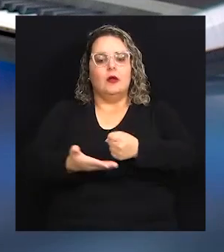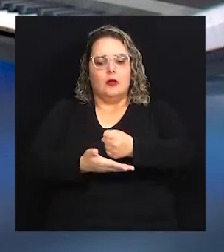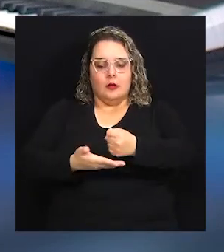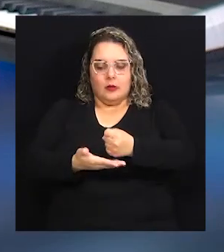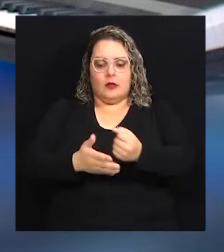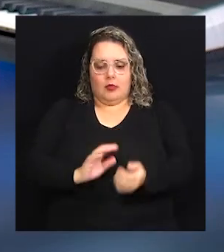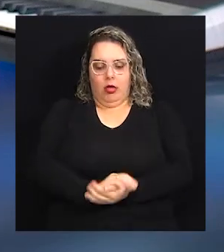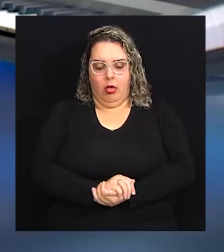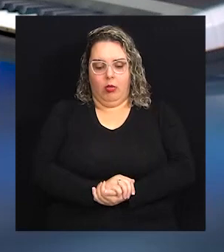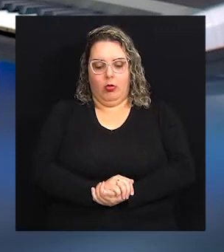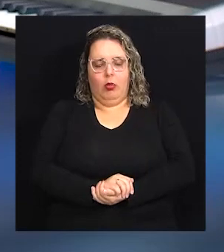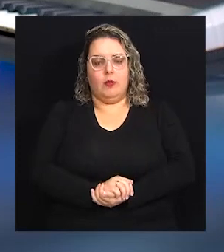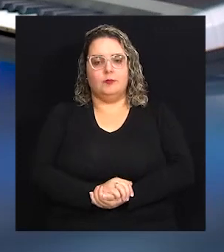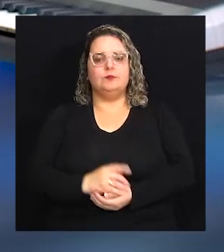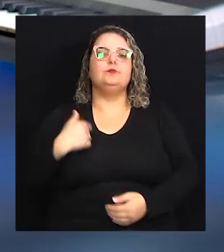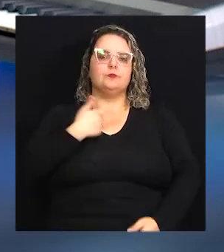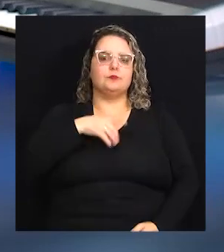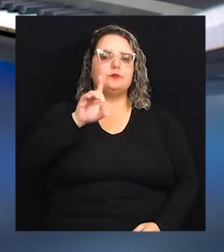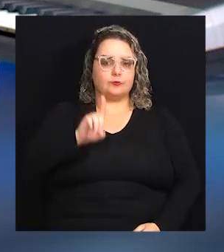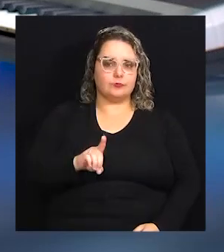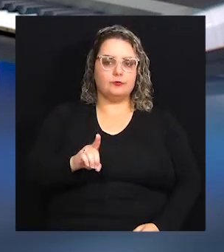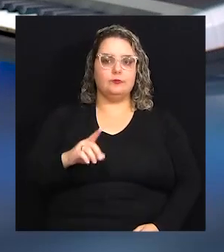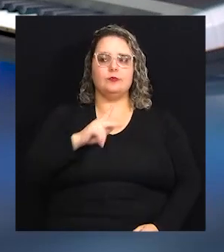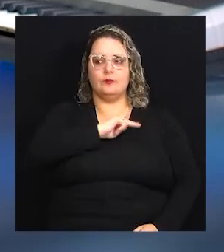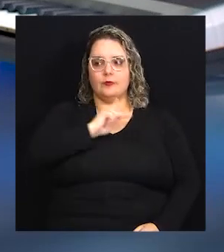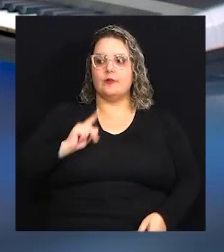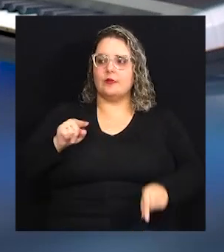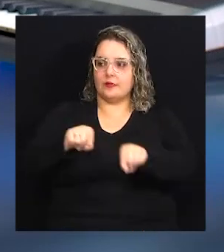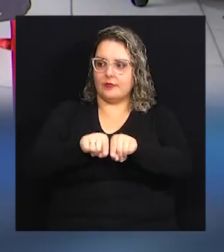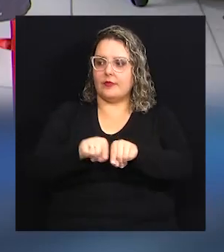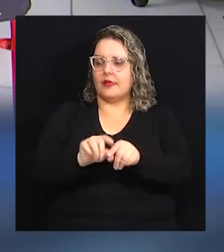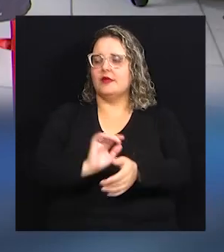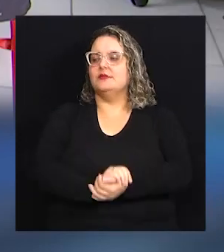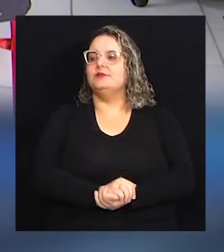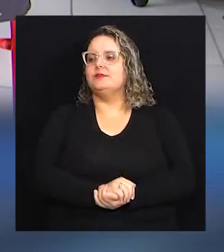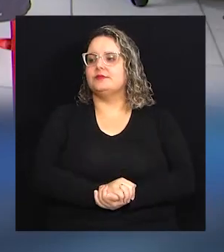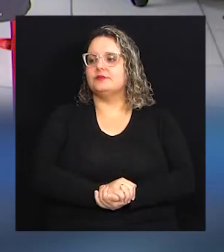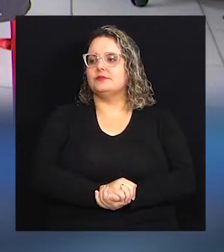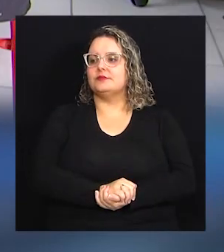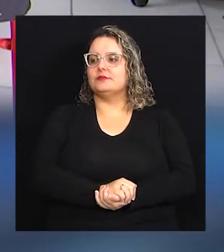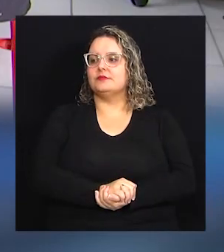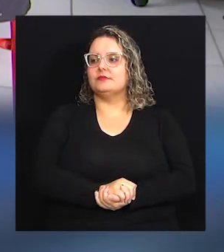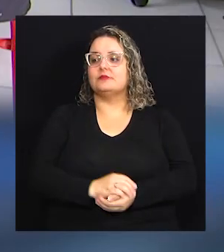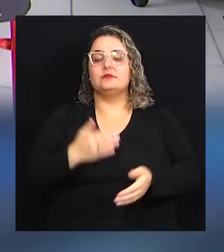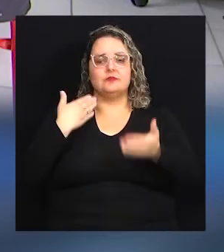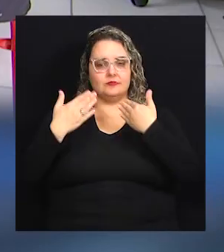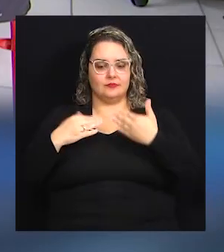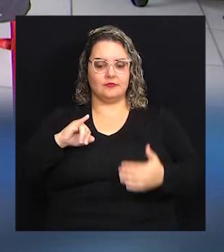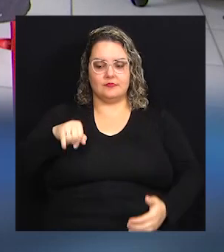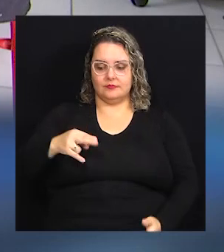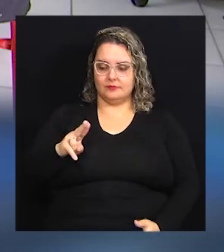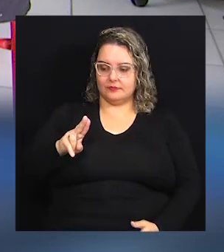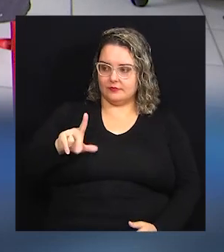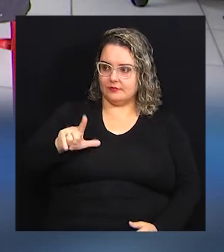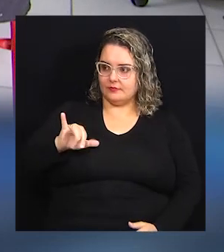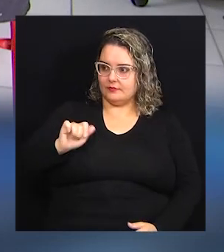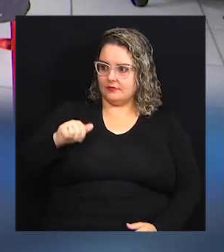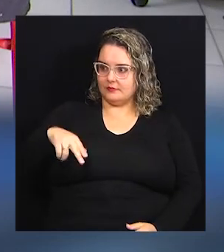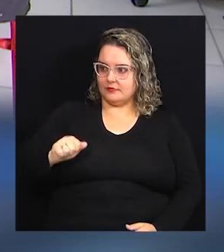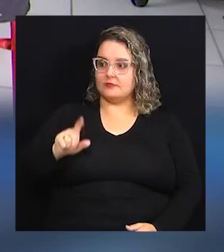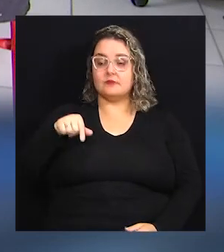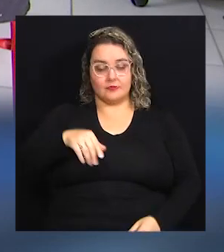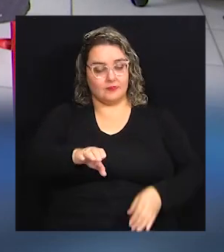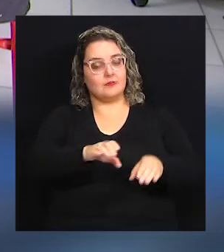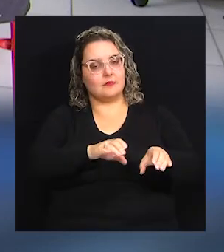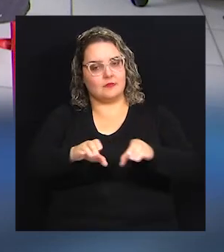parceria, nós temos um suporte com a nossa diretoria, com o nosso presidente também. A gente está conversando aqui com a